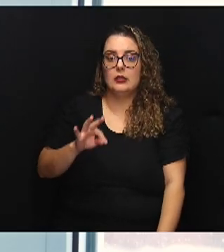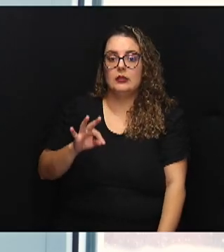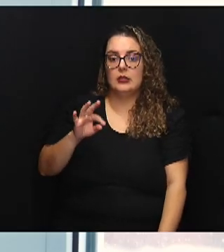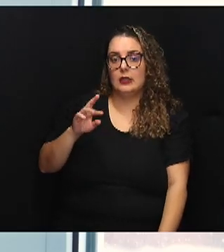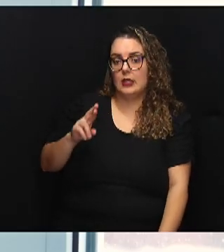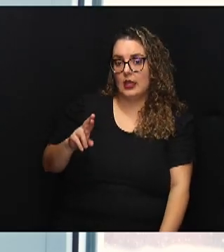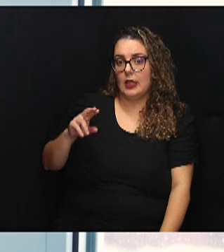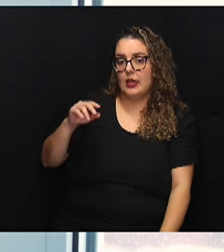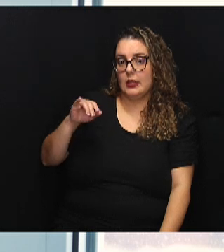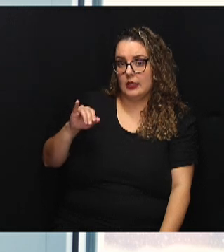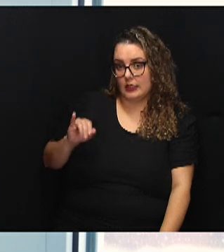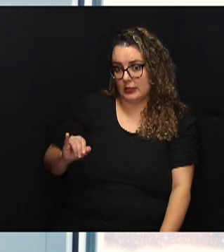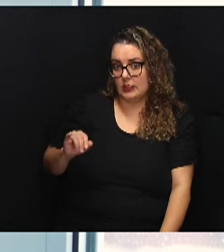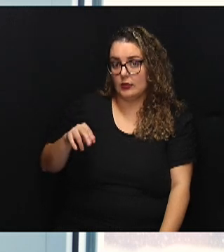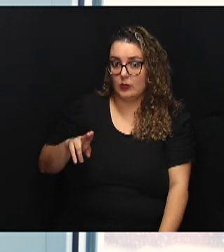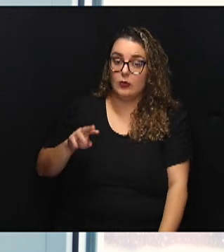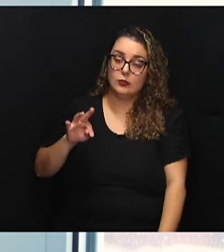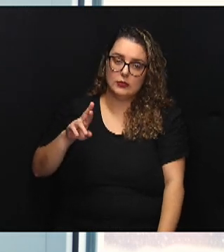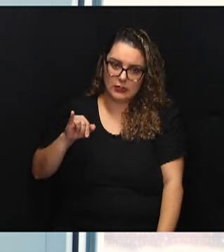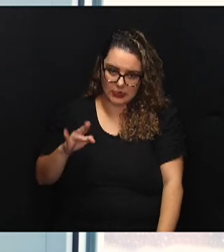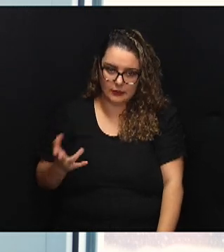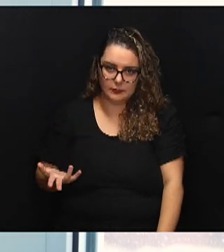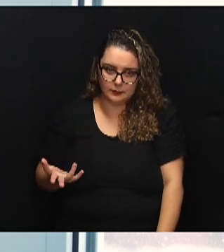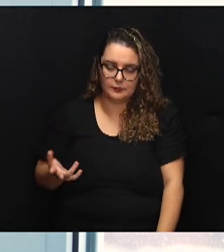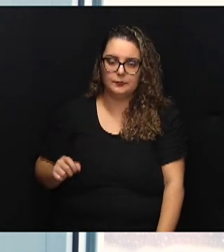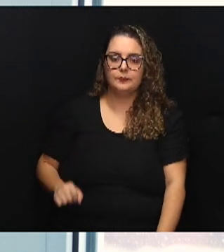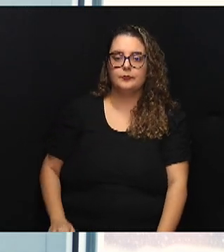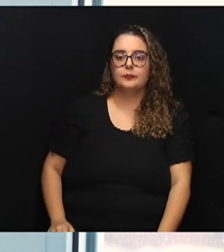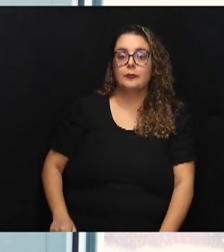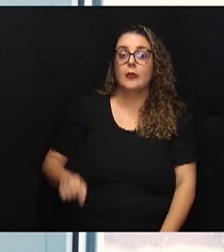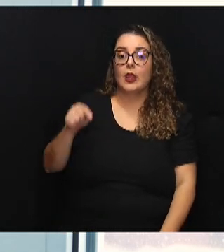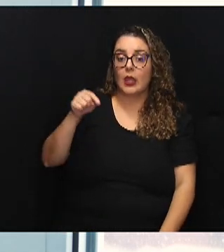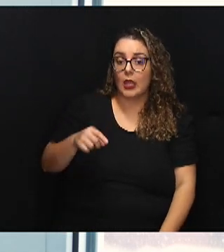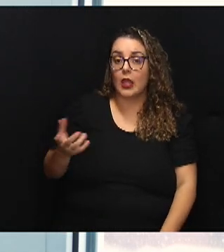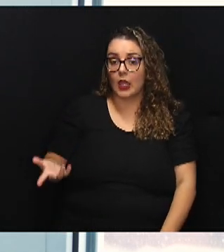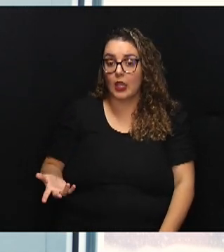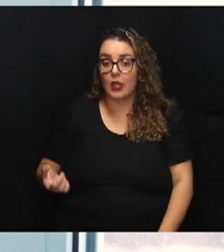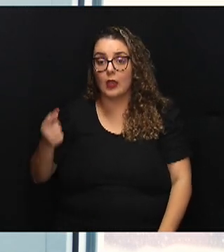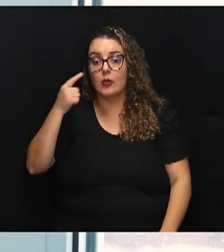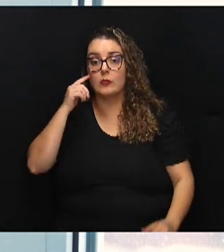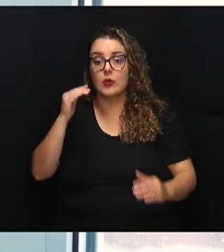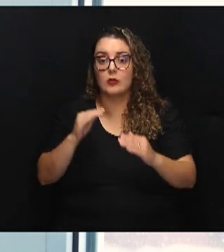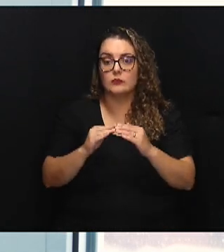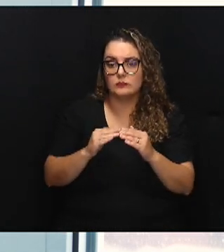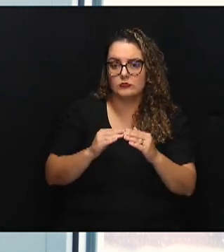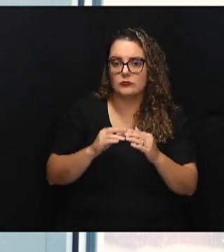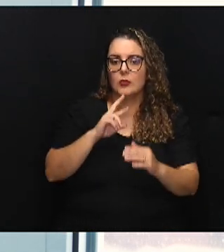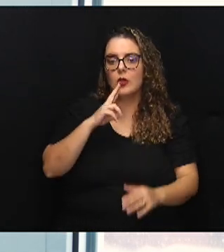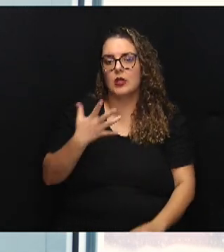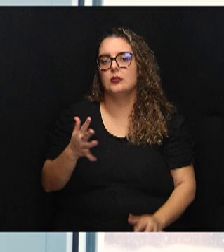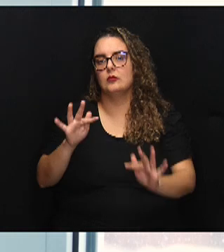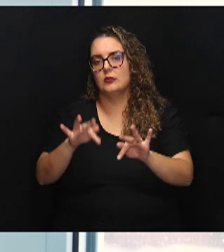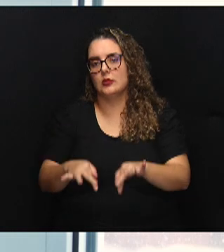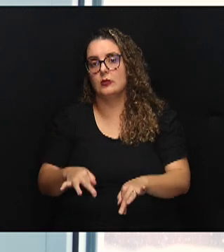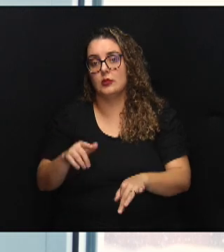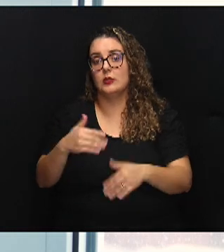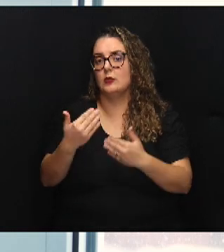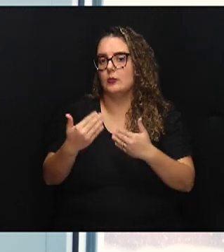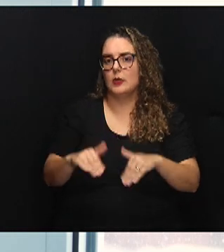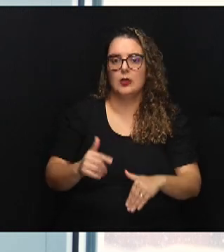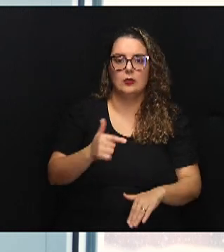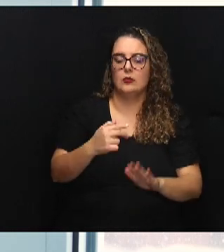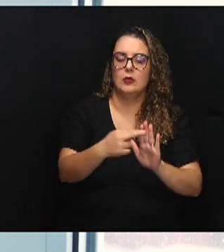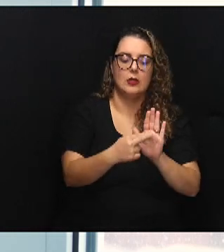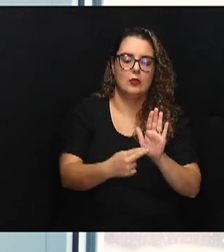que algumas pessoas também chamam. Essa teoria, ela busca criar uma coerência no resultado final do aluno. Então, é uma prova que não vai ter a